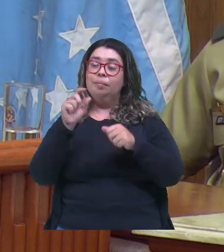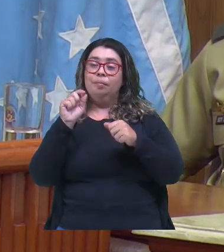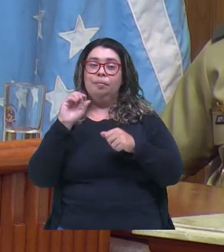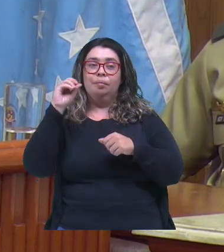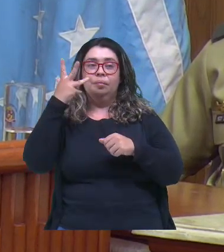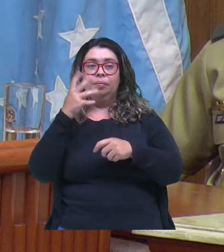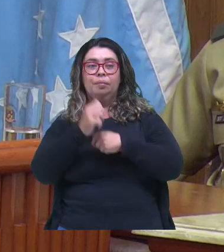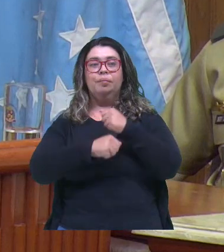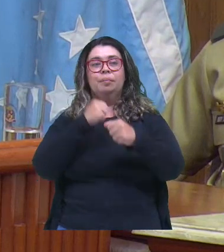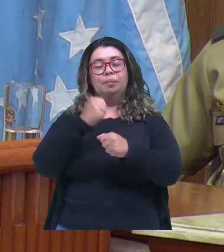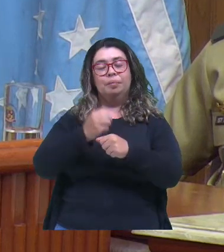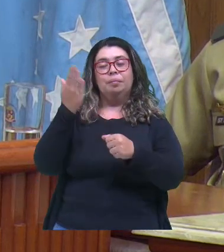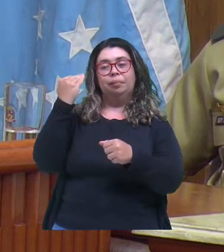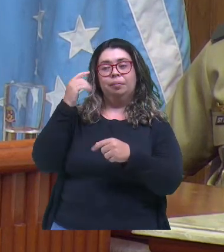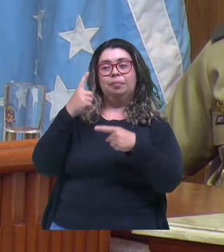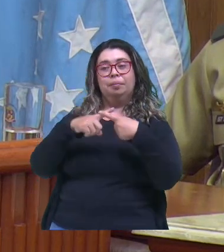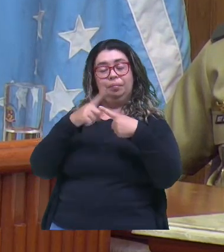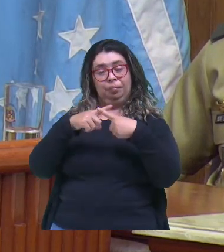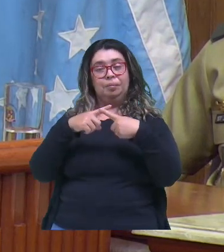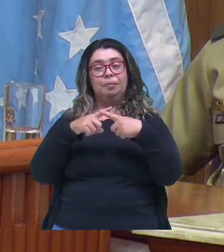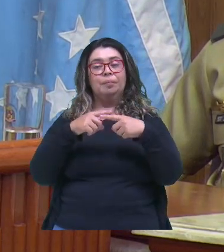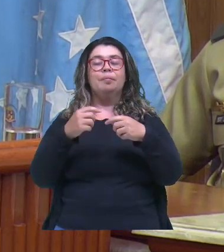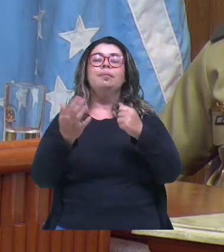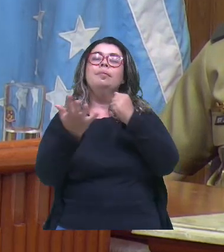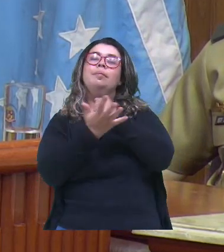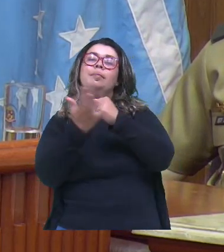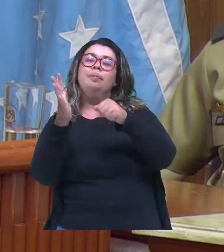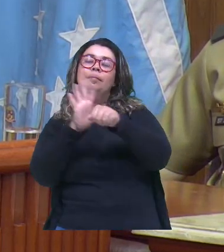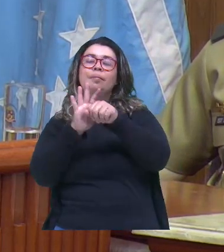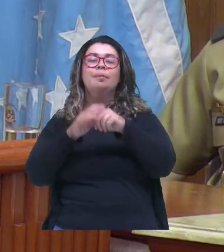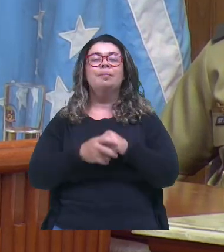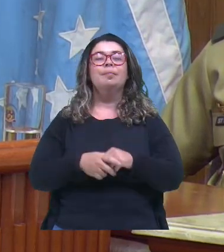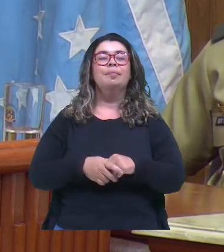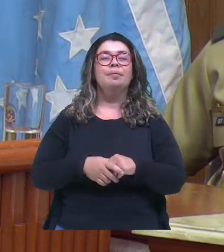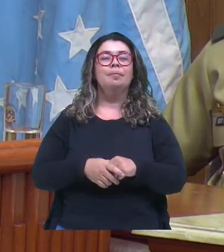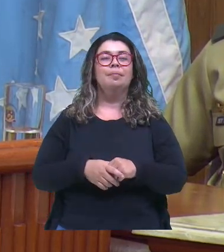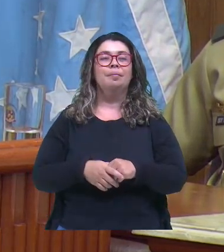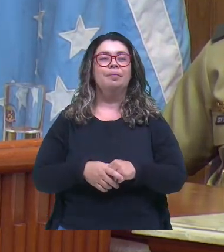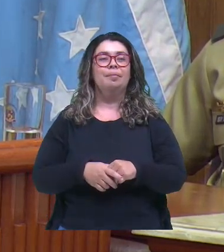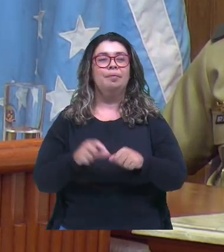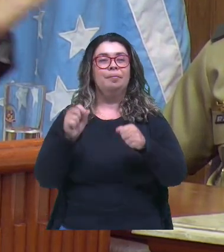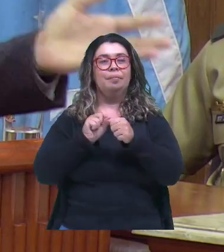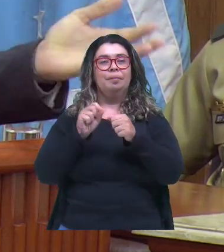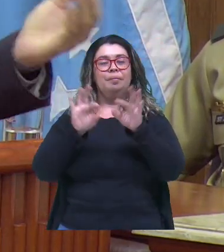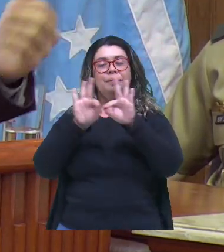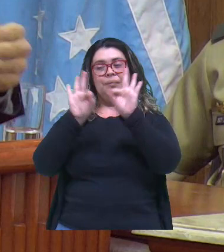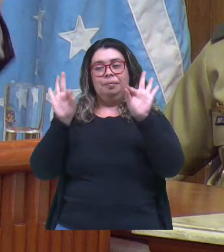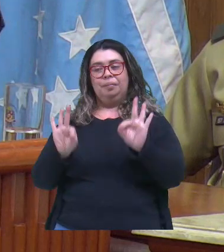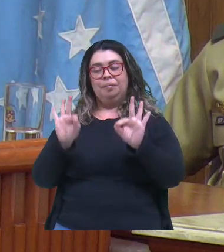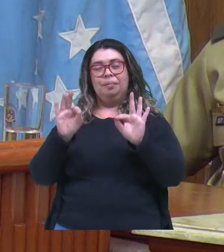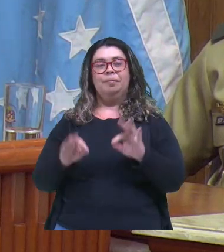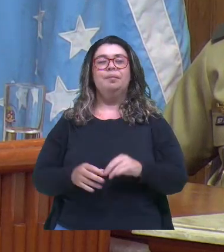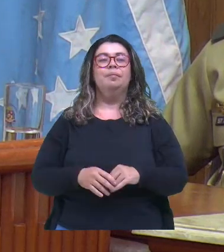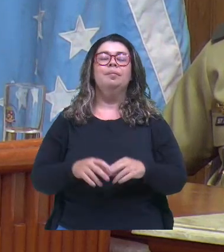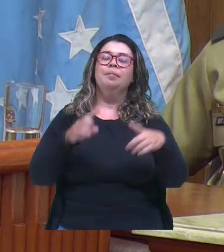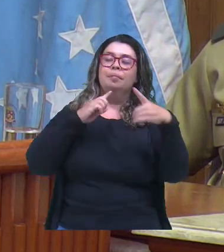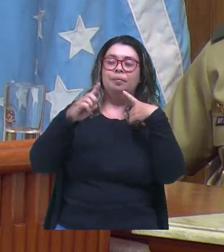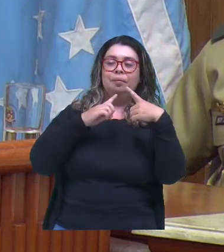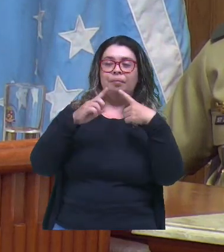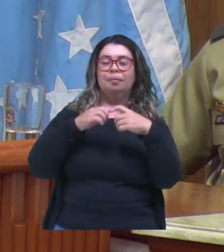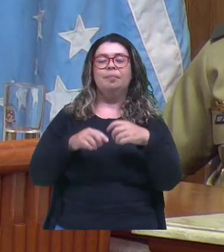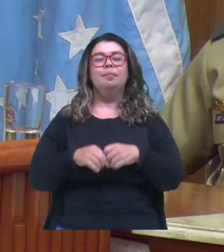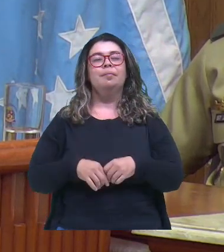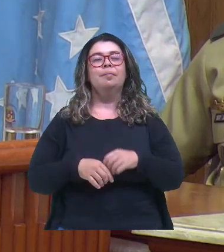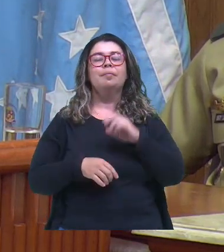por causa da pandemia. Então, a gente elaborou esse projeto, o Gerson trouxe, a gente discutiu nas